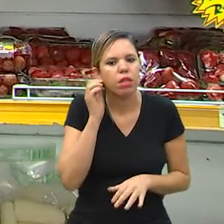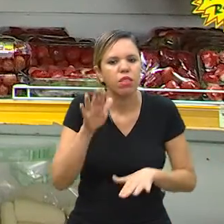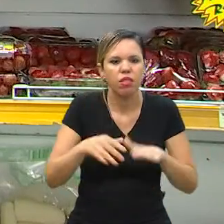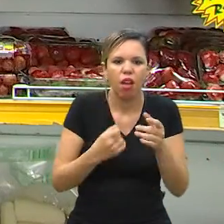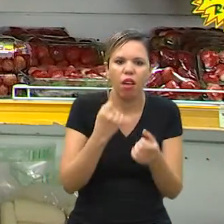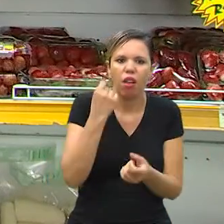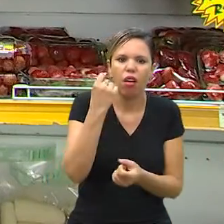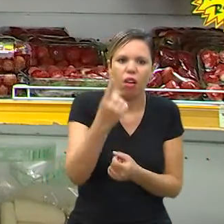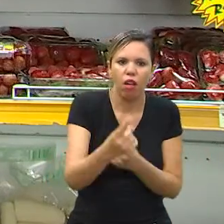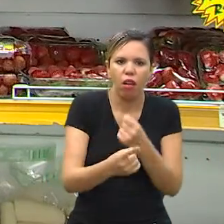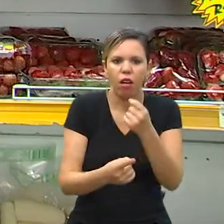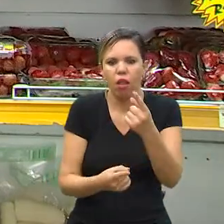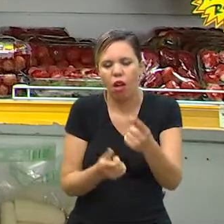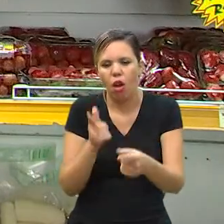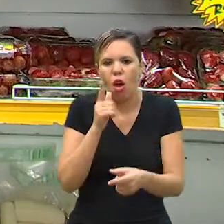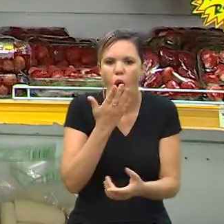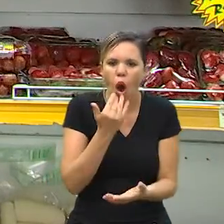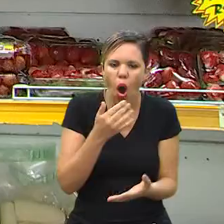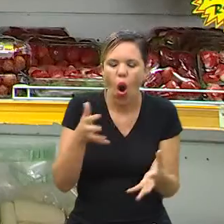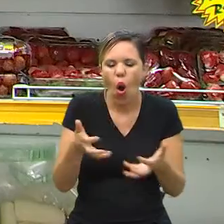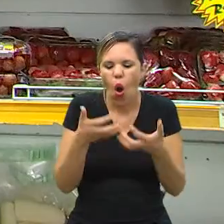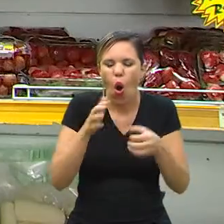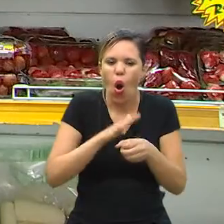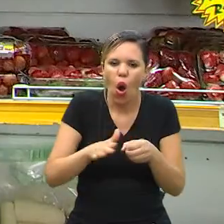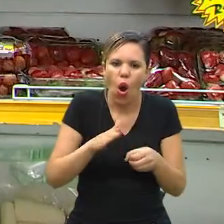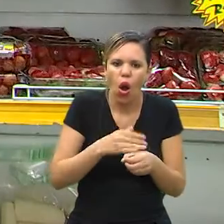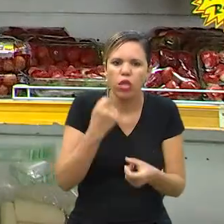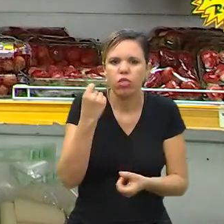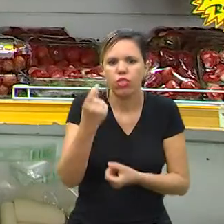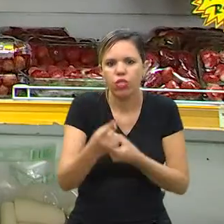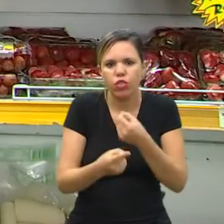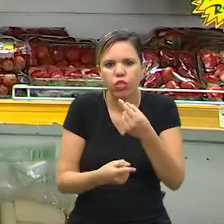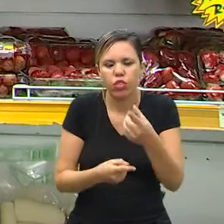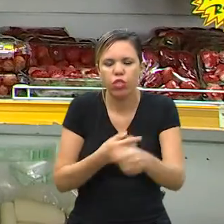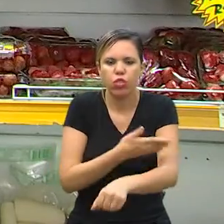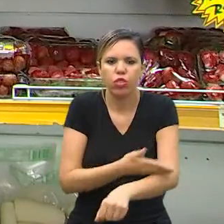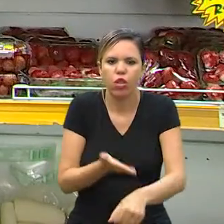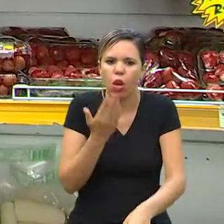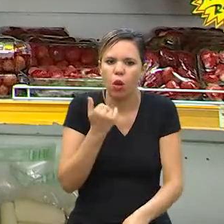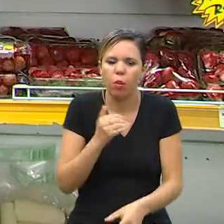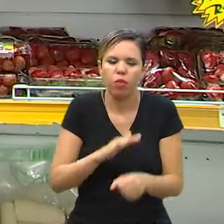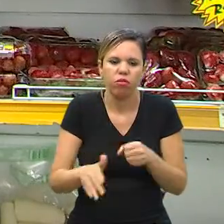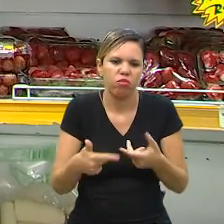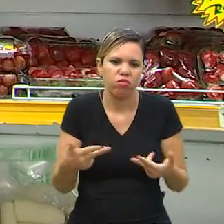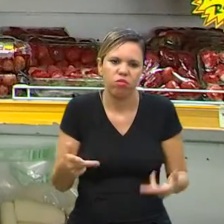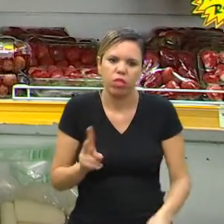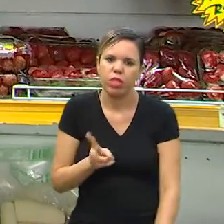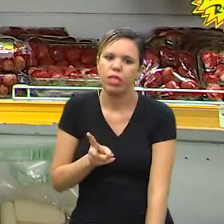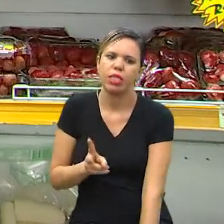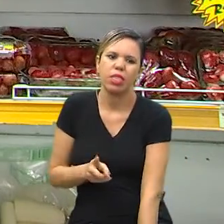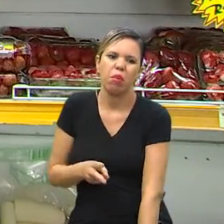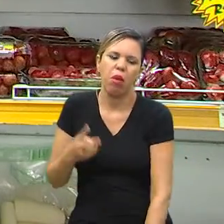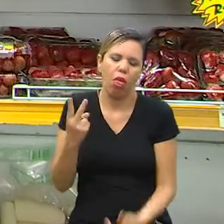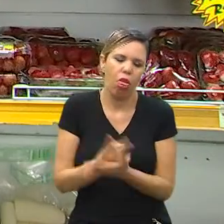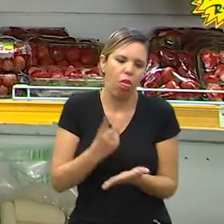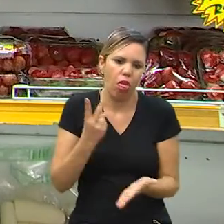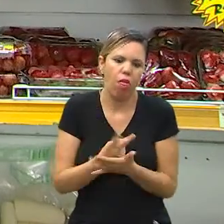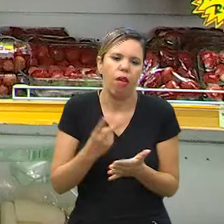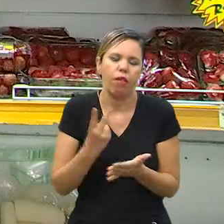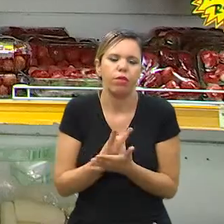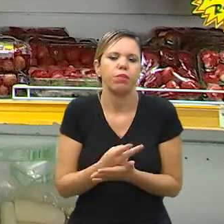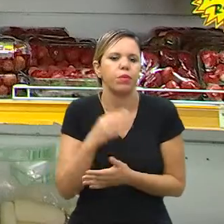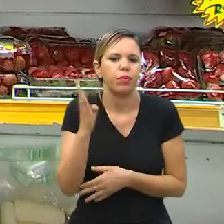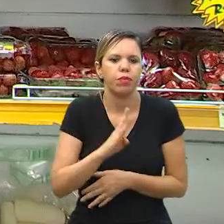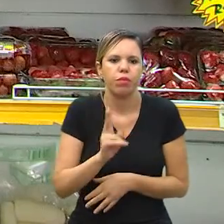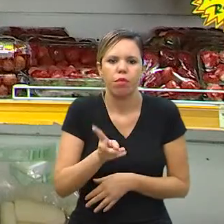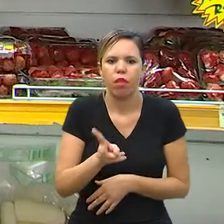de vez em quando eu consumo uma verdura, de vez em quando eu tenho o hábito de um legumes, ou é sempre o mesmo legumes,